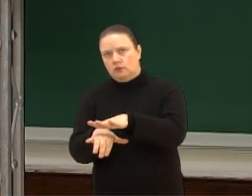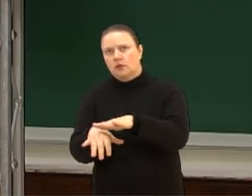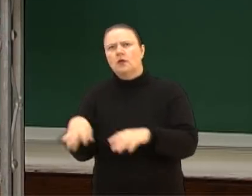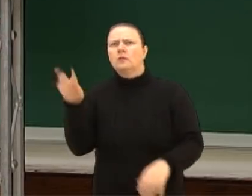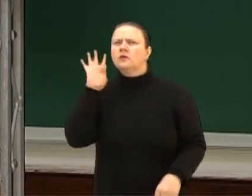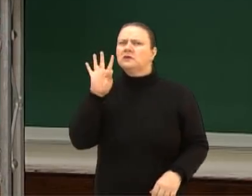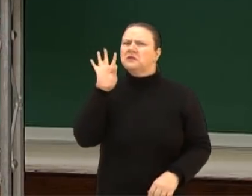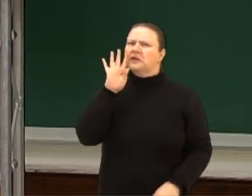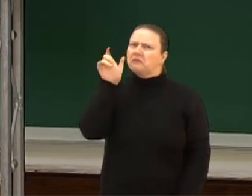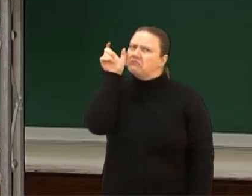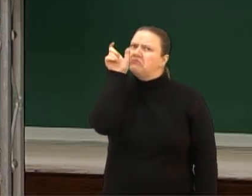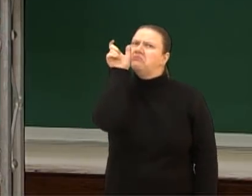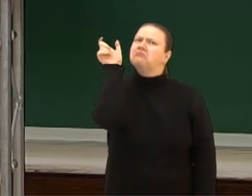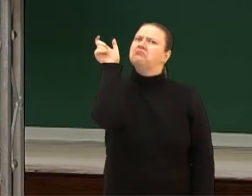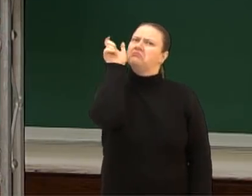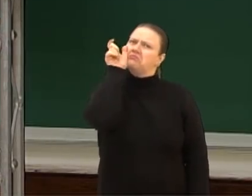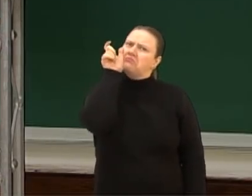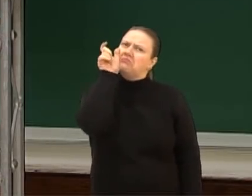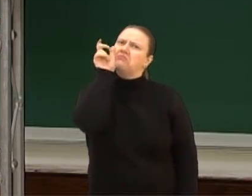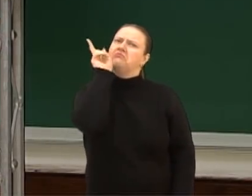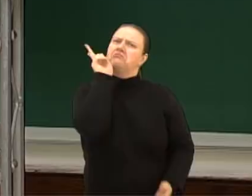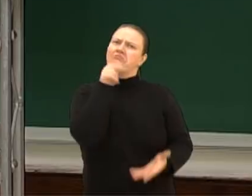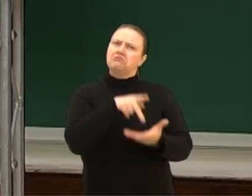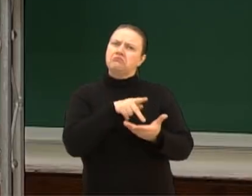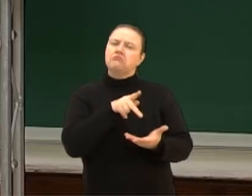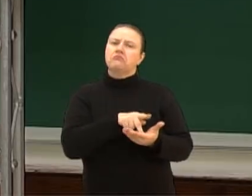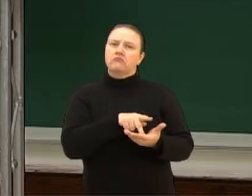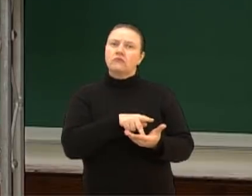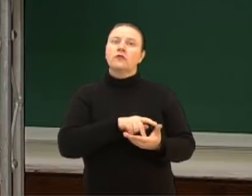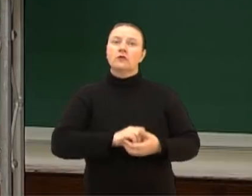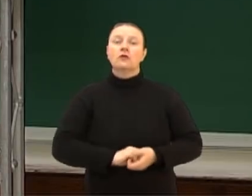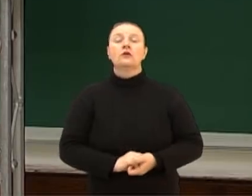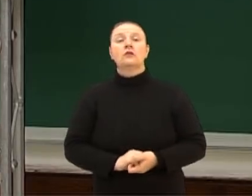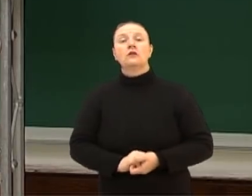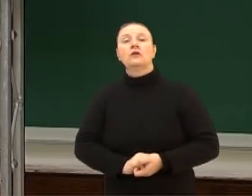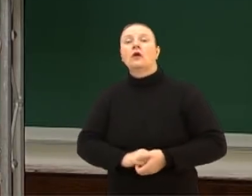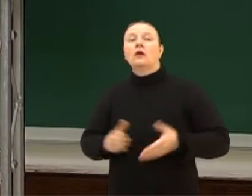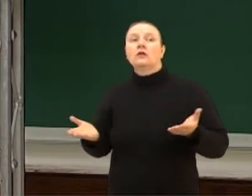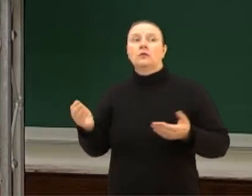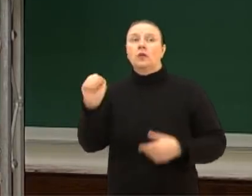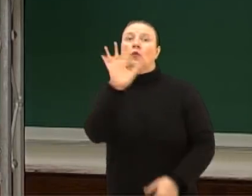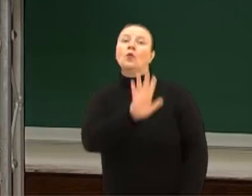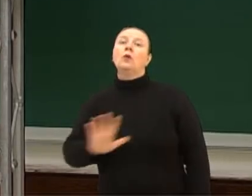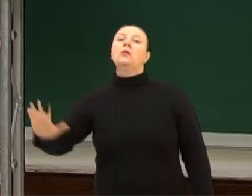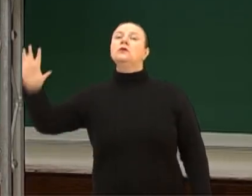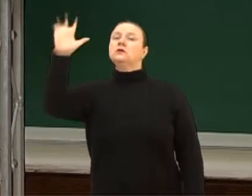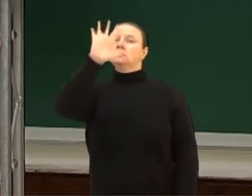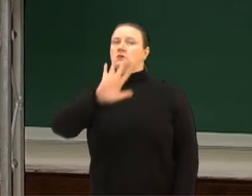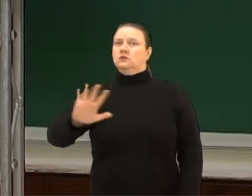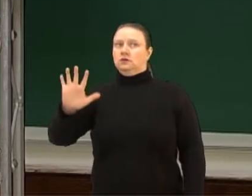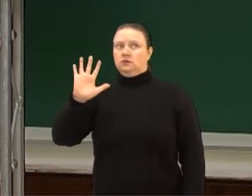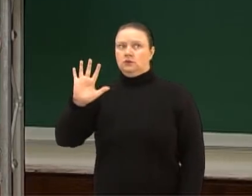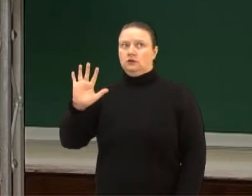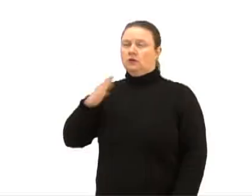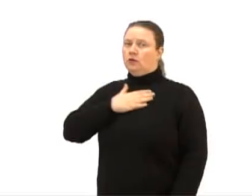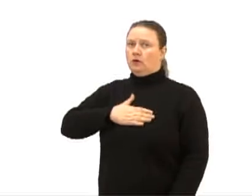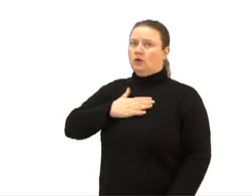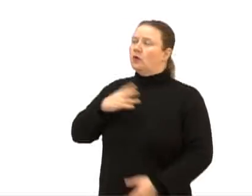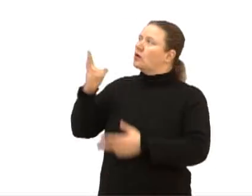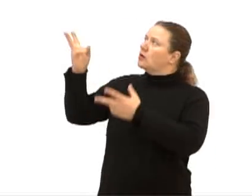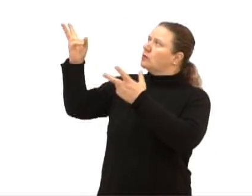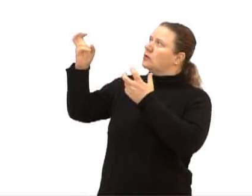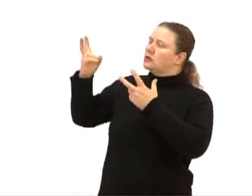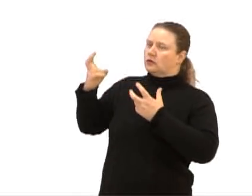bem legal, bem interessante também esse quesito. E quanto à paisagem, eu gostaria que você observasse aqui. O que